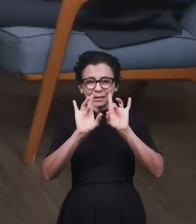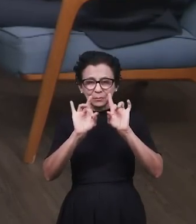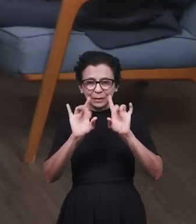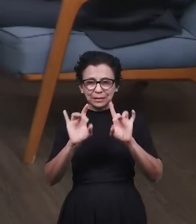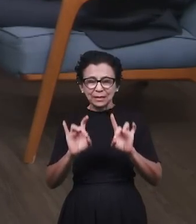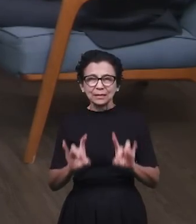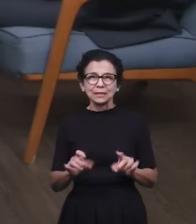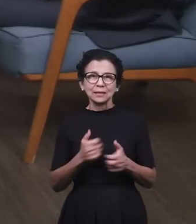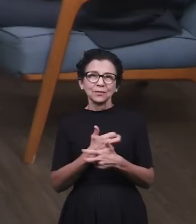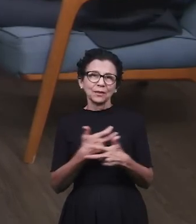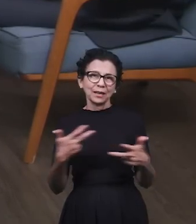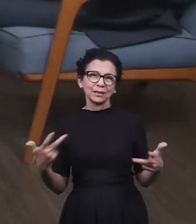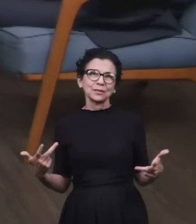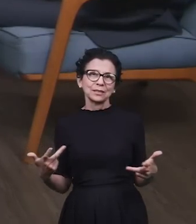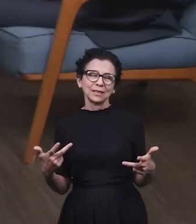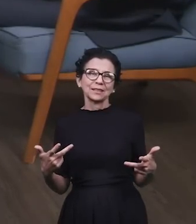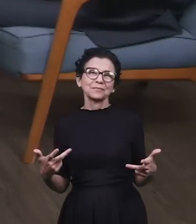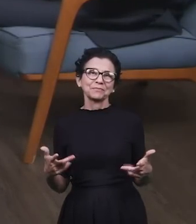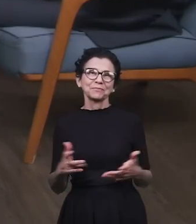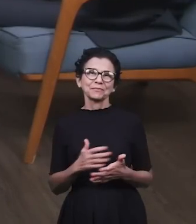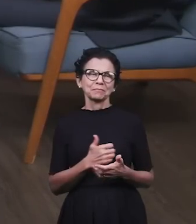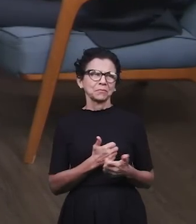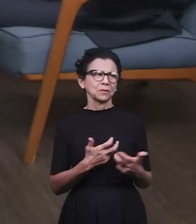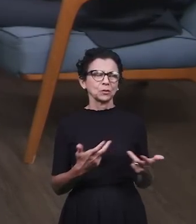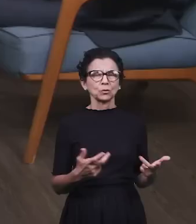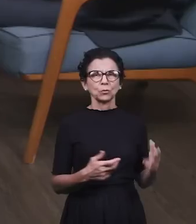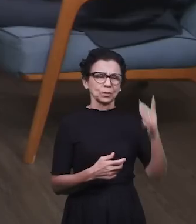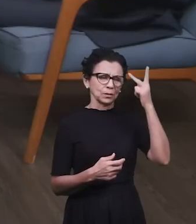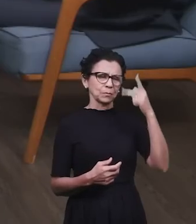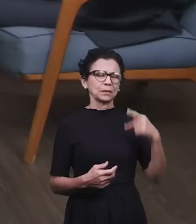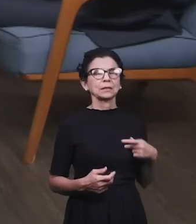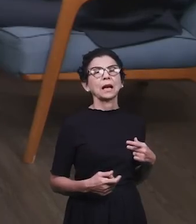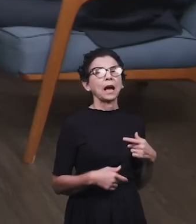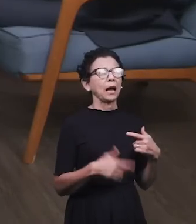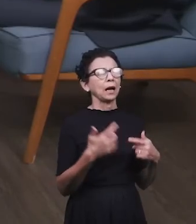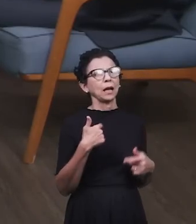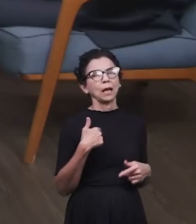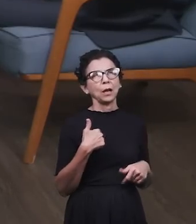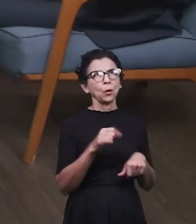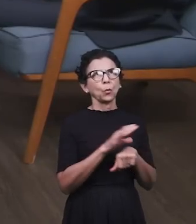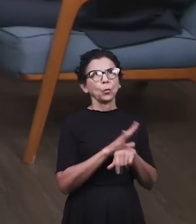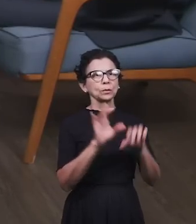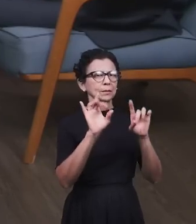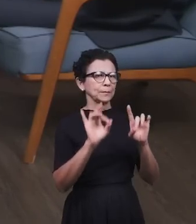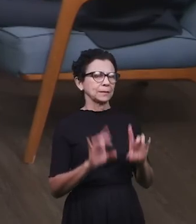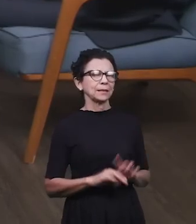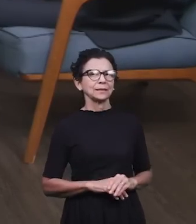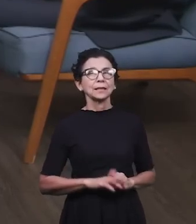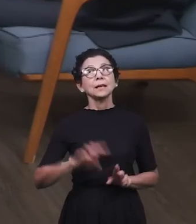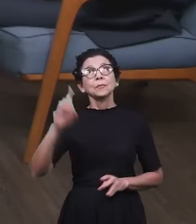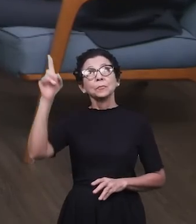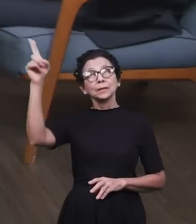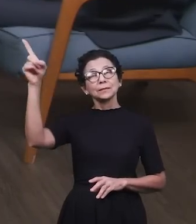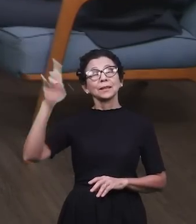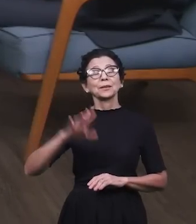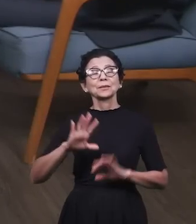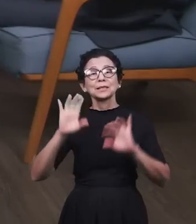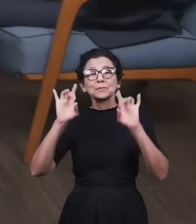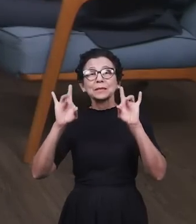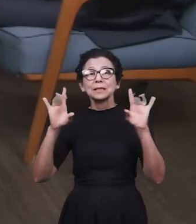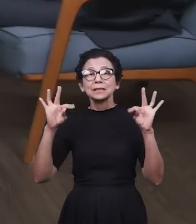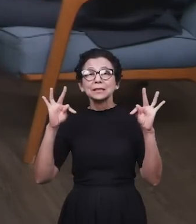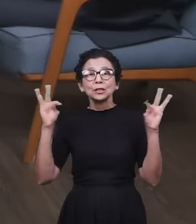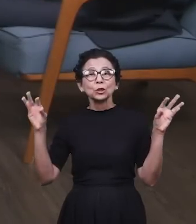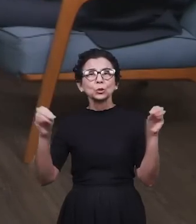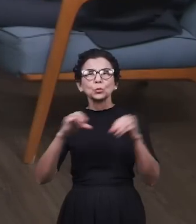é o Senhor. Só ele. Só Ele é. Ninguém mais tem o alcance, ninguém tem a... Ele é especialista em tudo, né, Jesus? Em tudo, né? Em conselho.